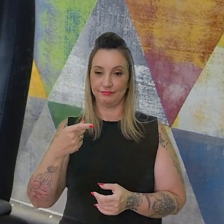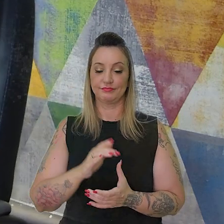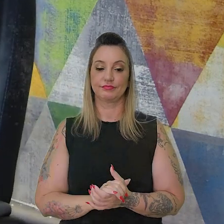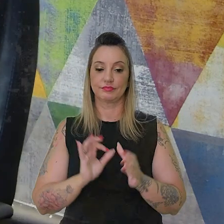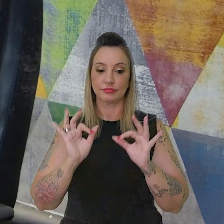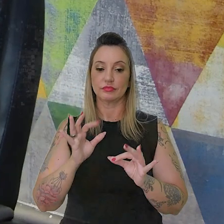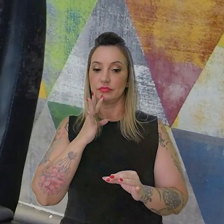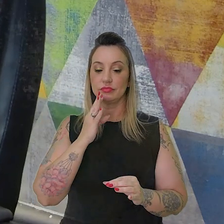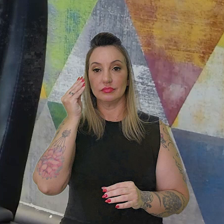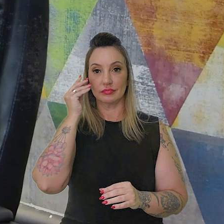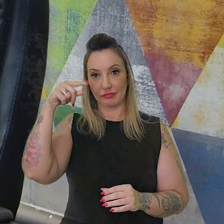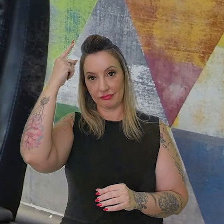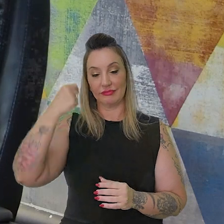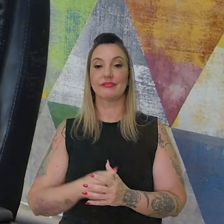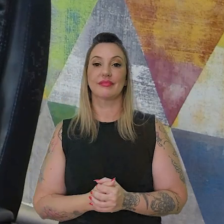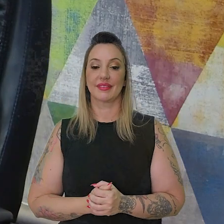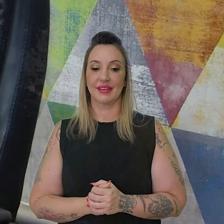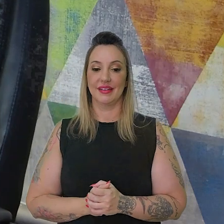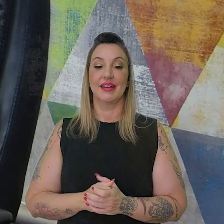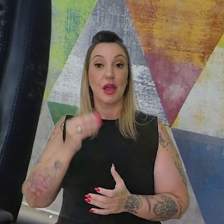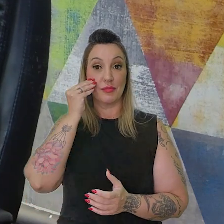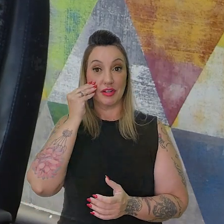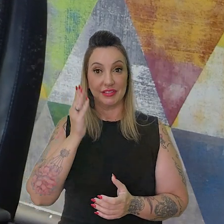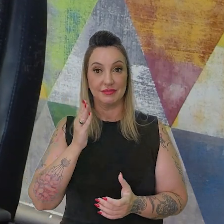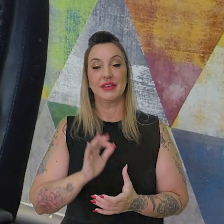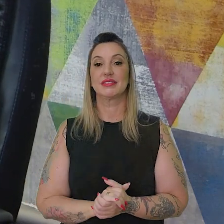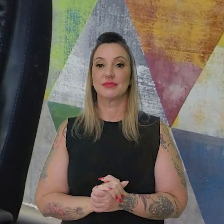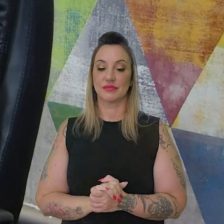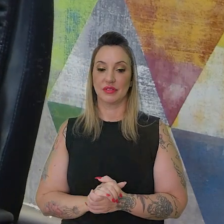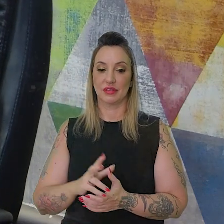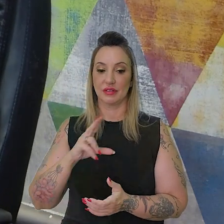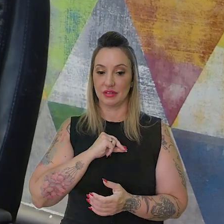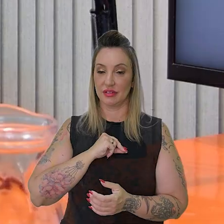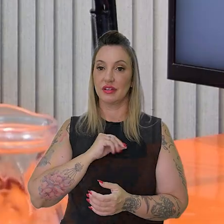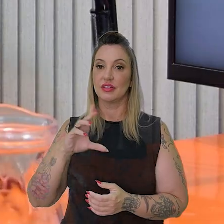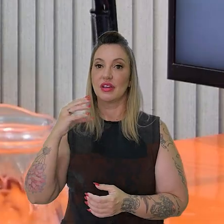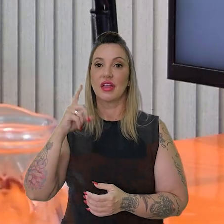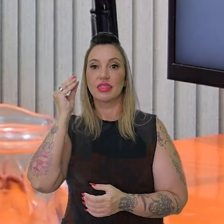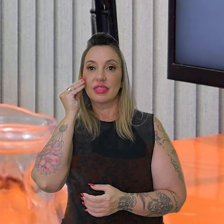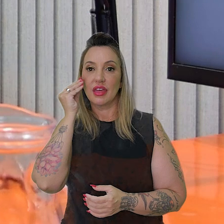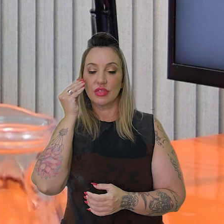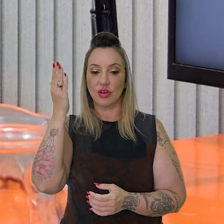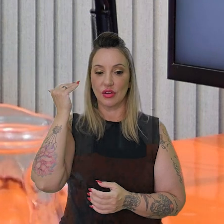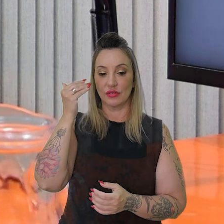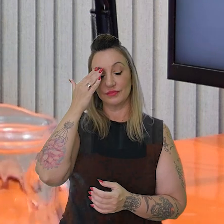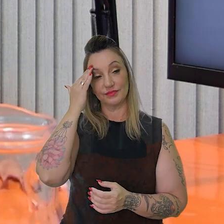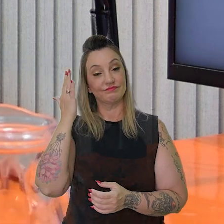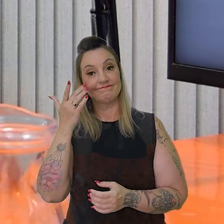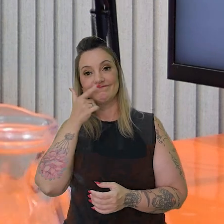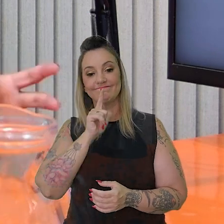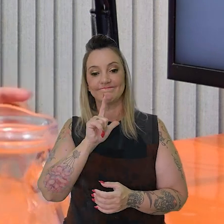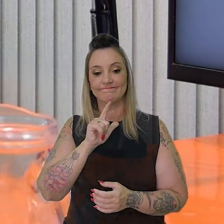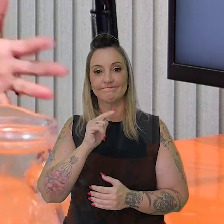Com certeza já falei que quera conhecer o espírito tanto é uma oportunidade mesmo nossa a gente já tentou uma vez né